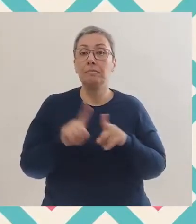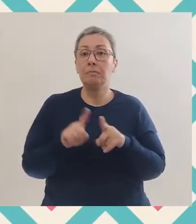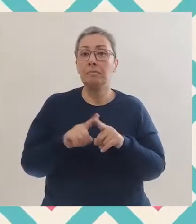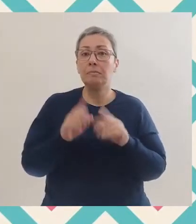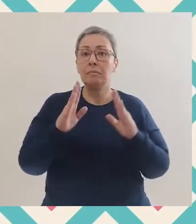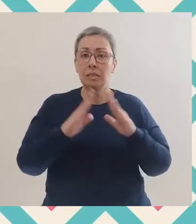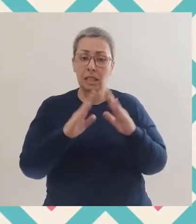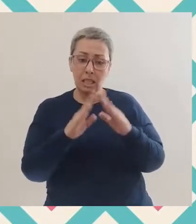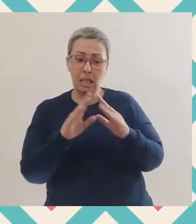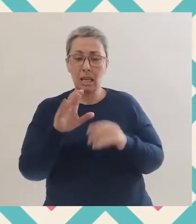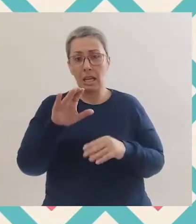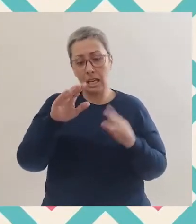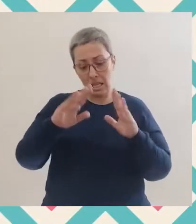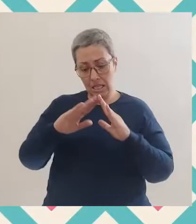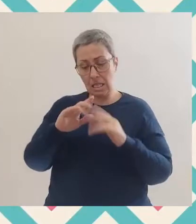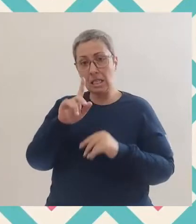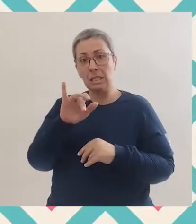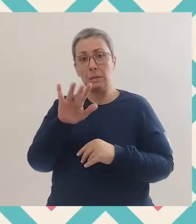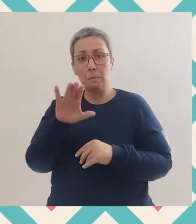Cercadinha de cipó.